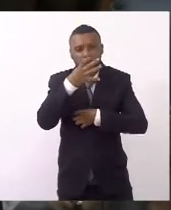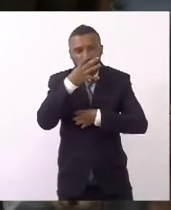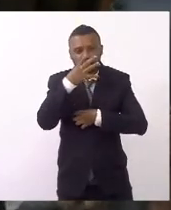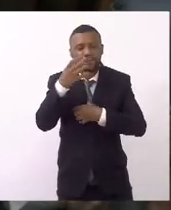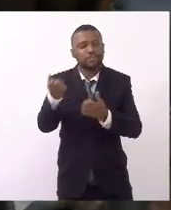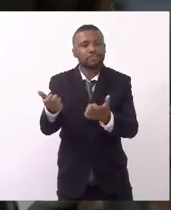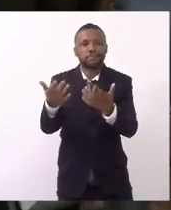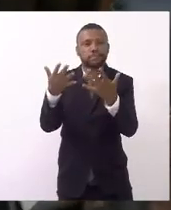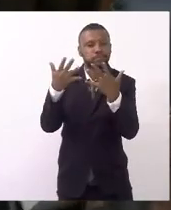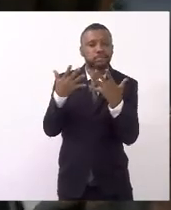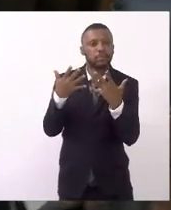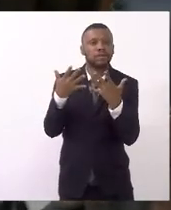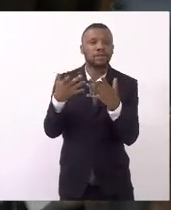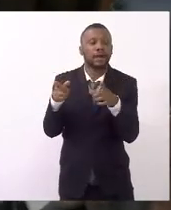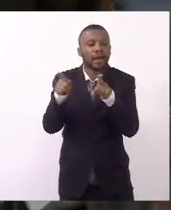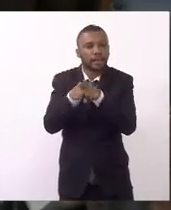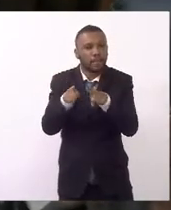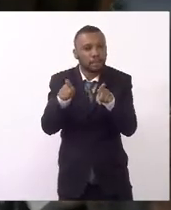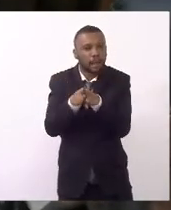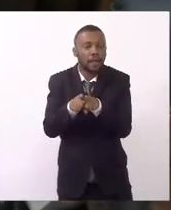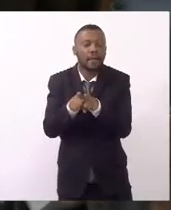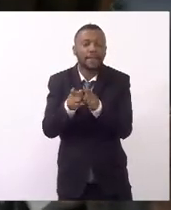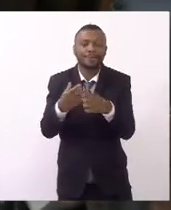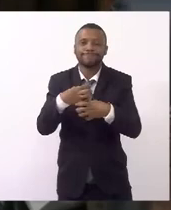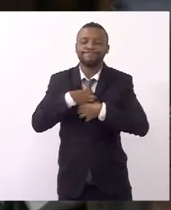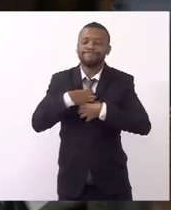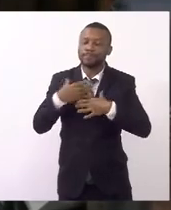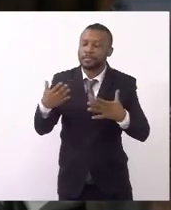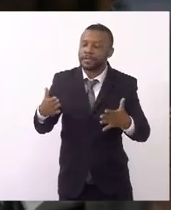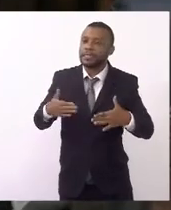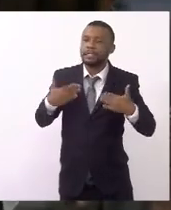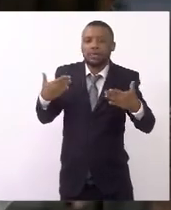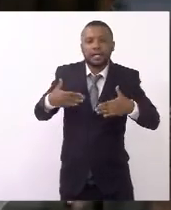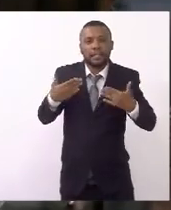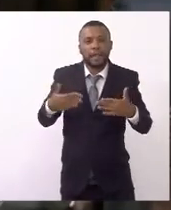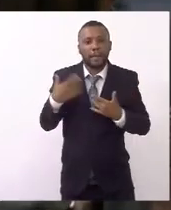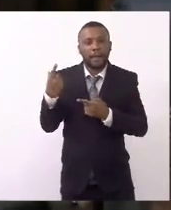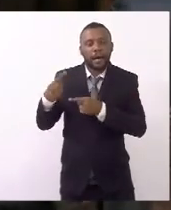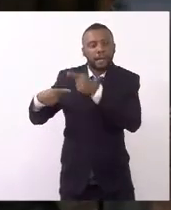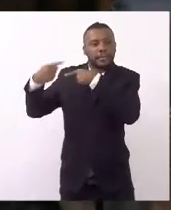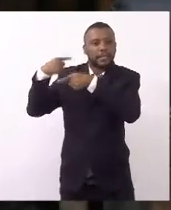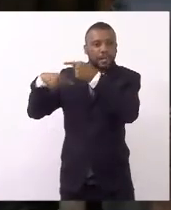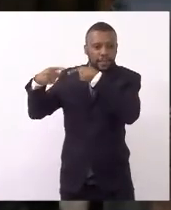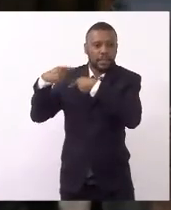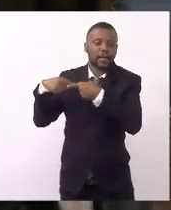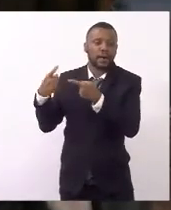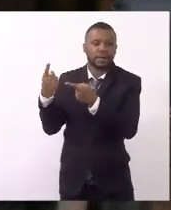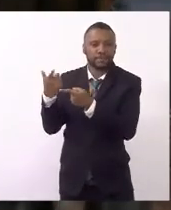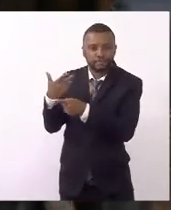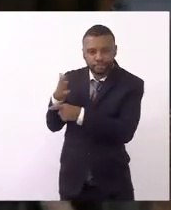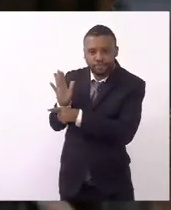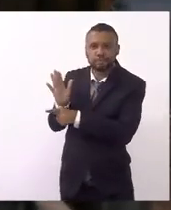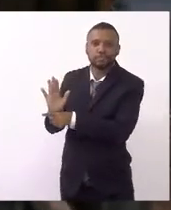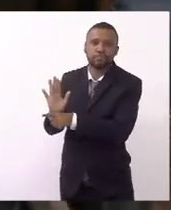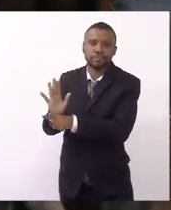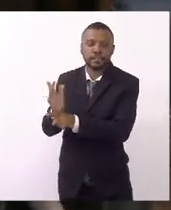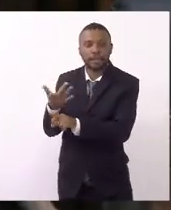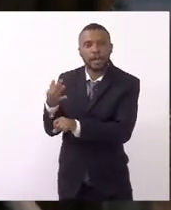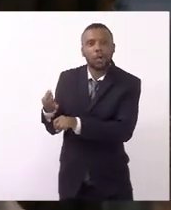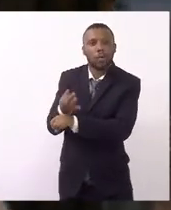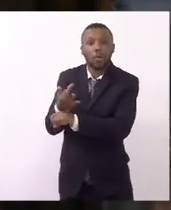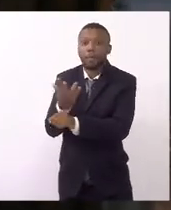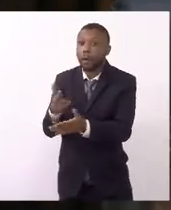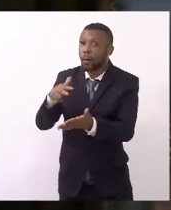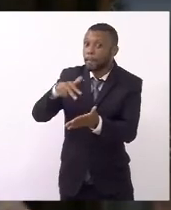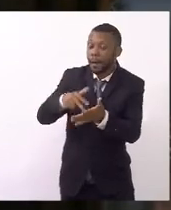também eu acho que alimentar minha ancestralidade que é o que tem me sustentado para ocupar aquele